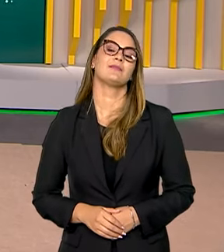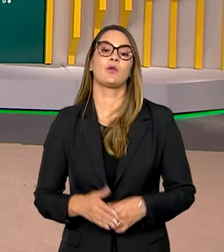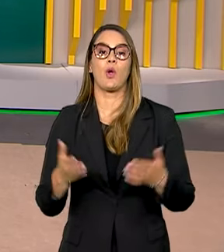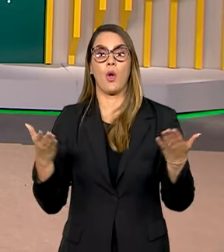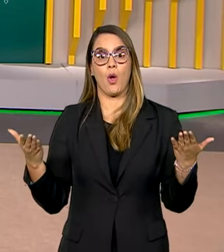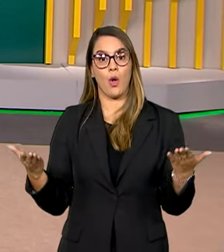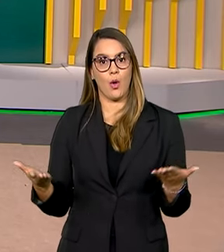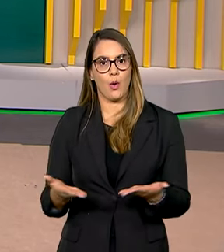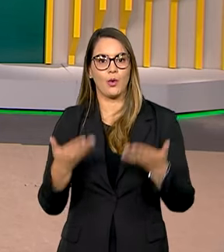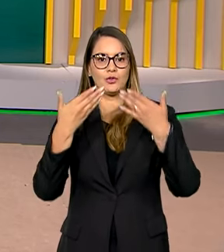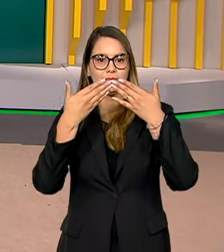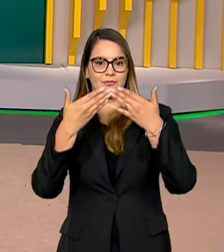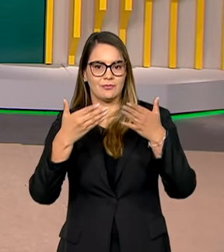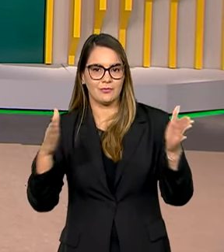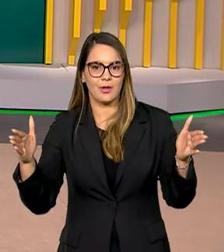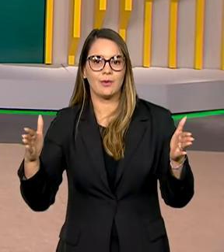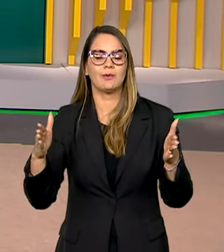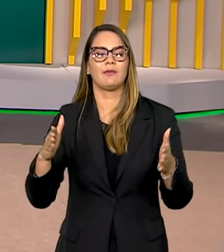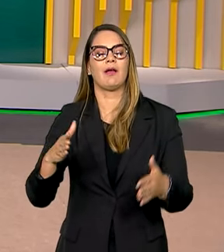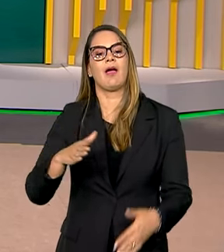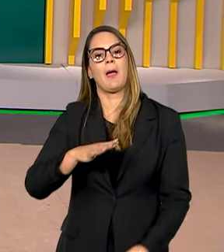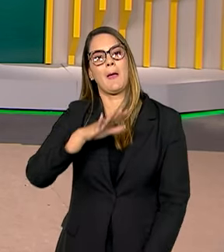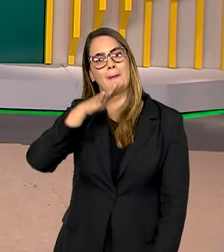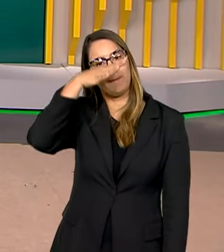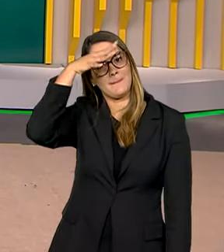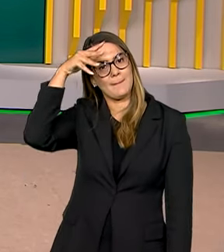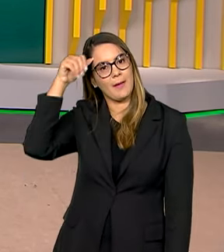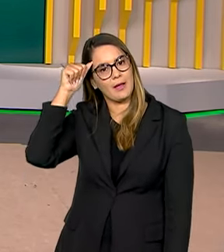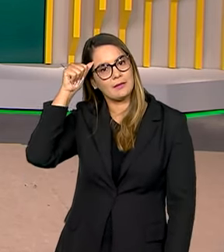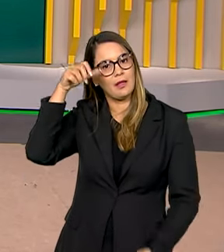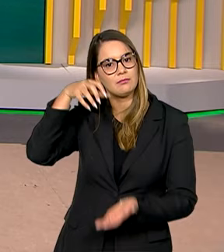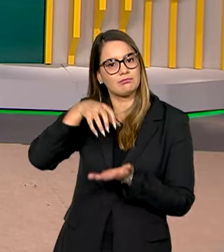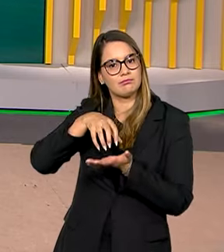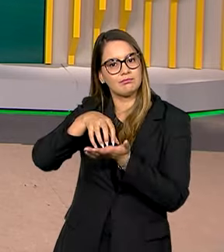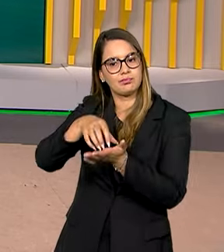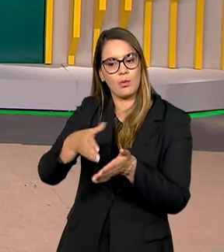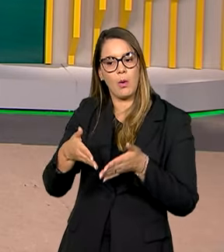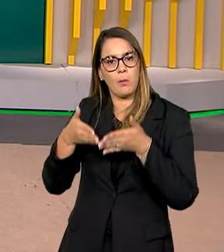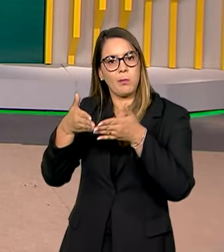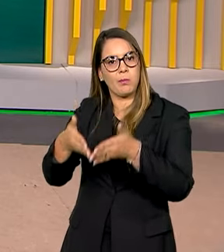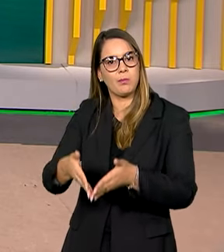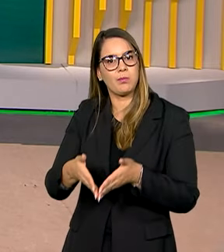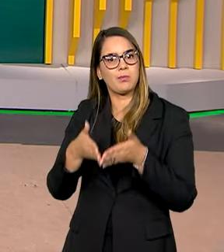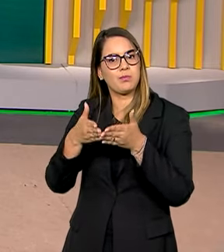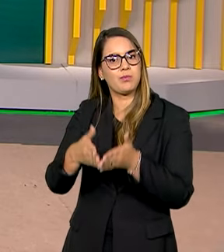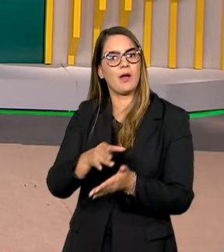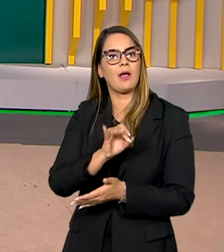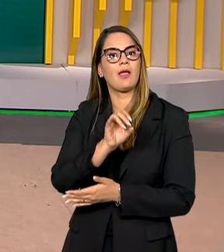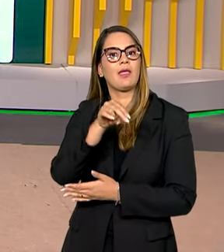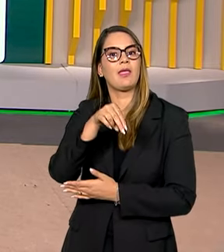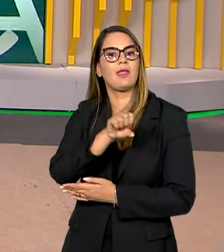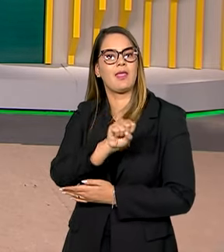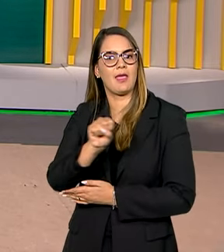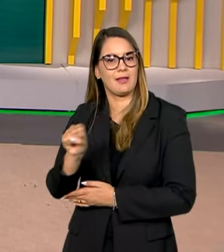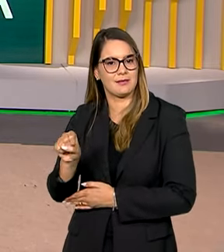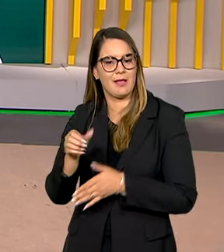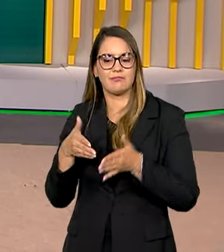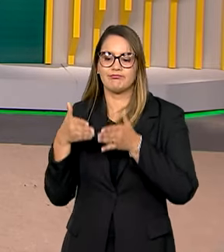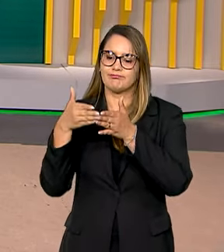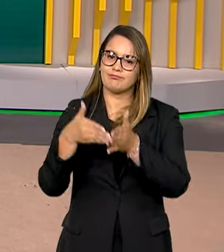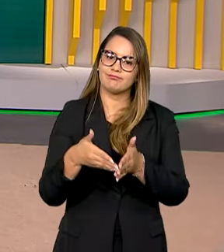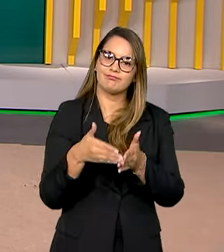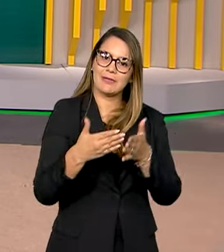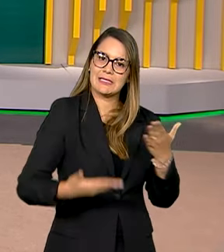foi reinaugurado hoje no porto de Manaus a unidade móvel flutuante do INSS é um barco que vai levar o